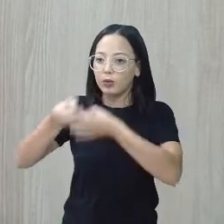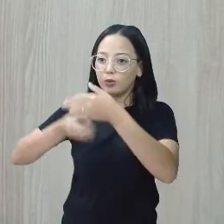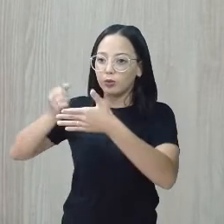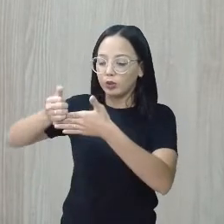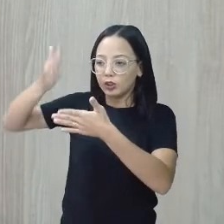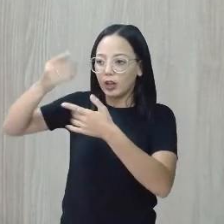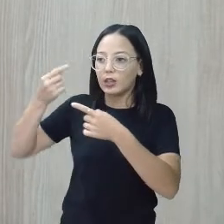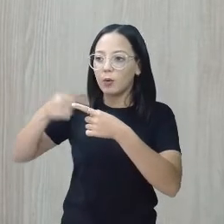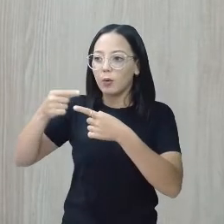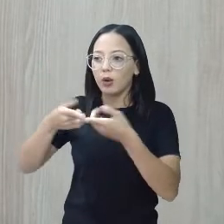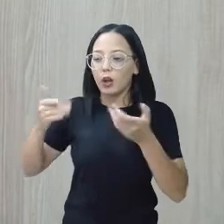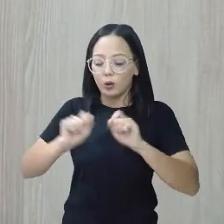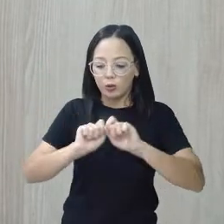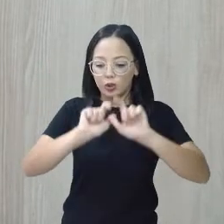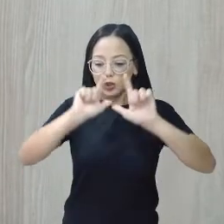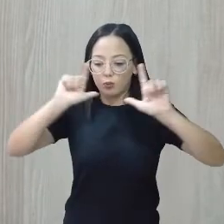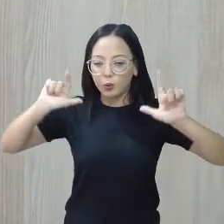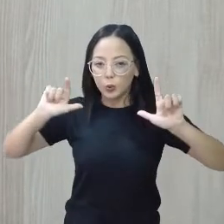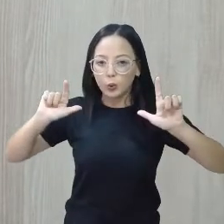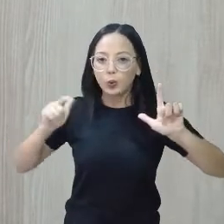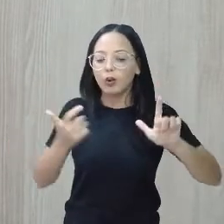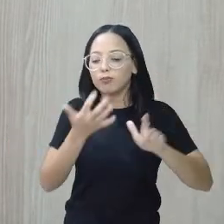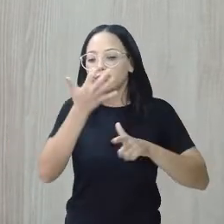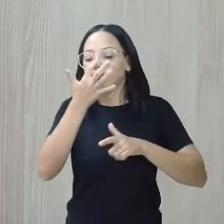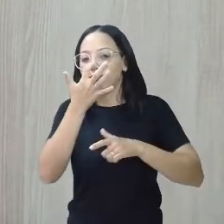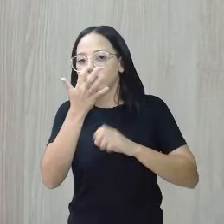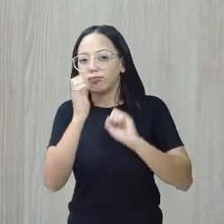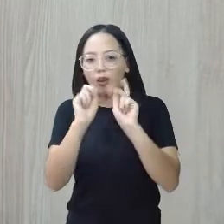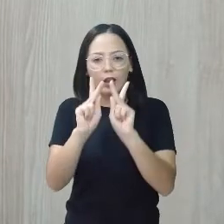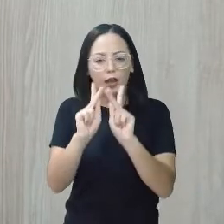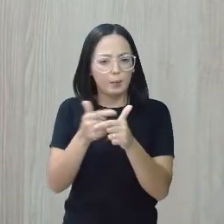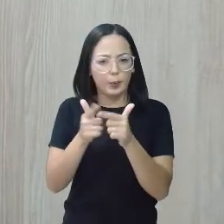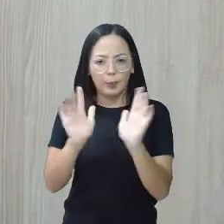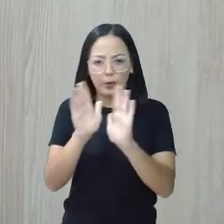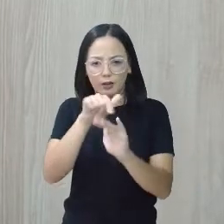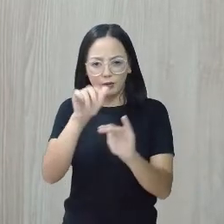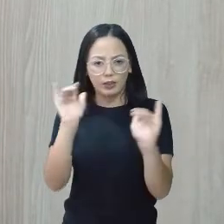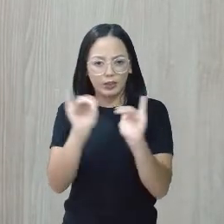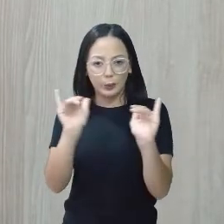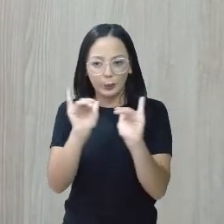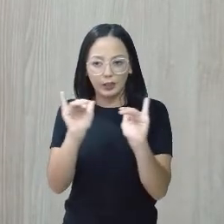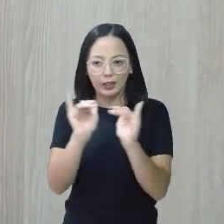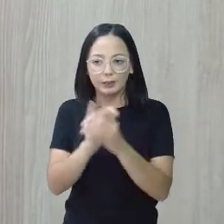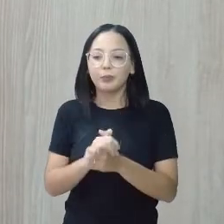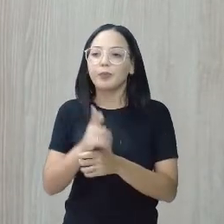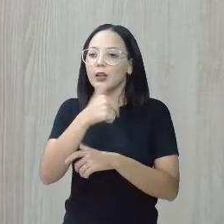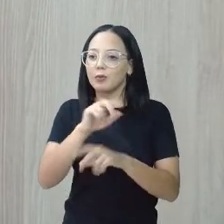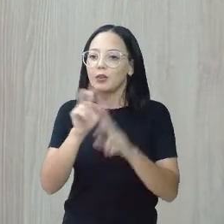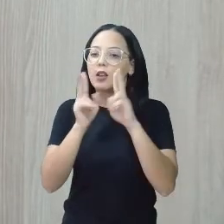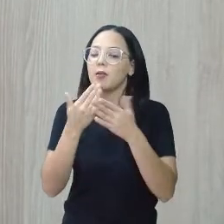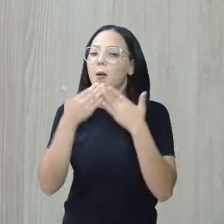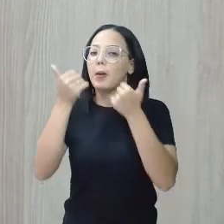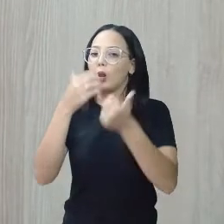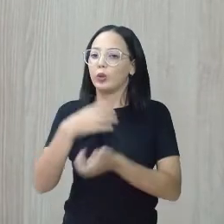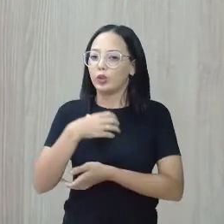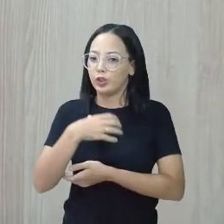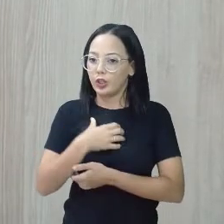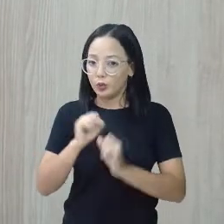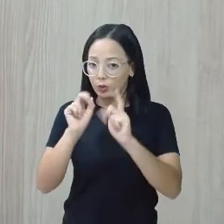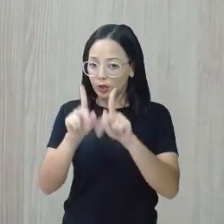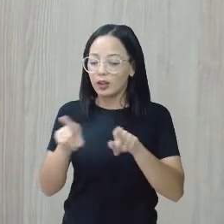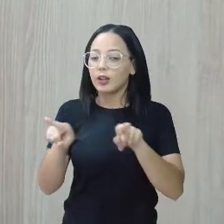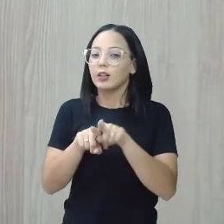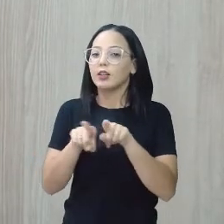para poder ver a aula e não dá para ir falando. Tudo certo, nada errado, Tâmara, fique tranquila, veja aí da melhor forma.